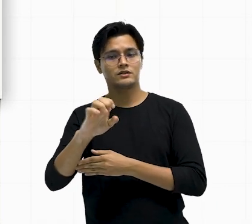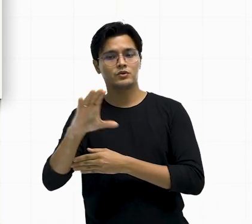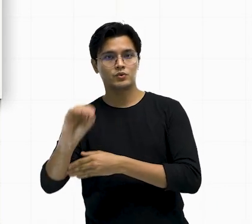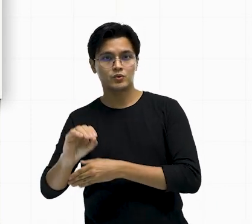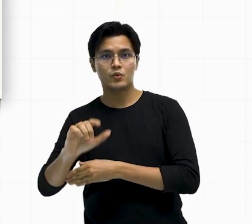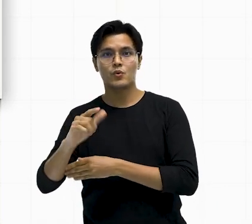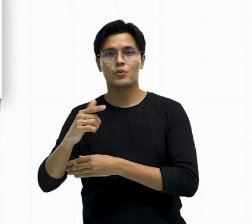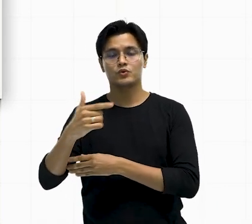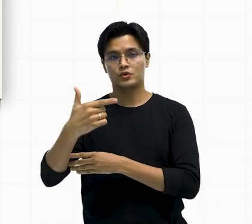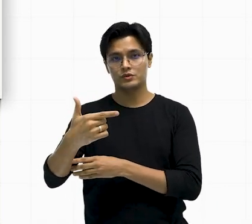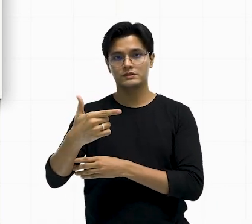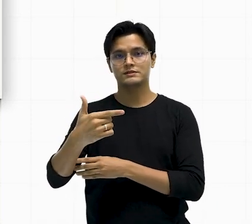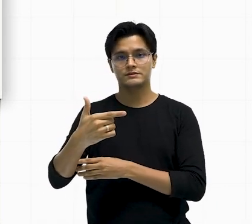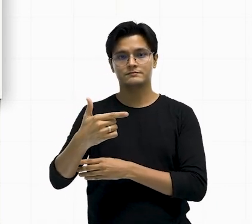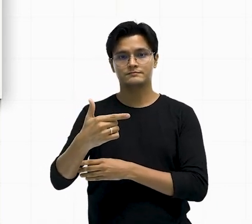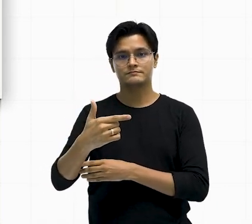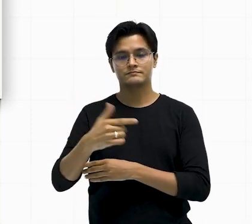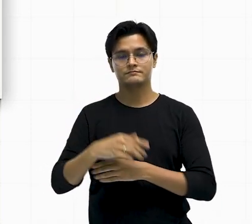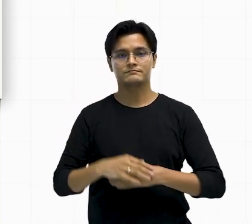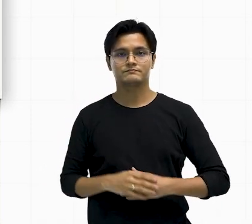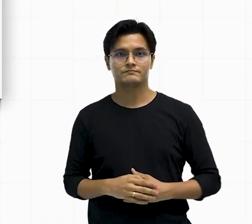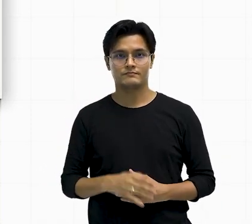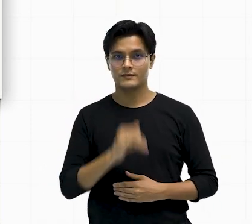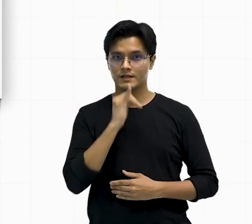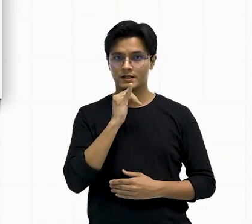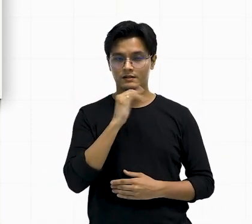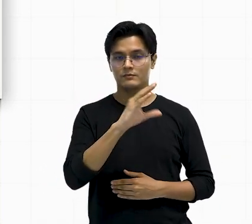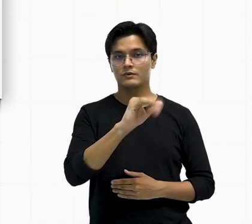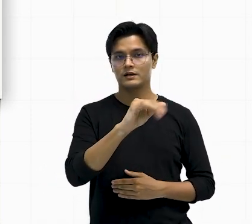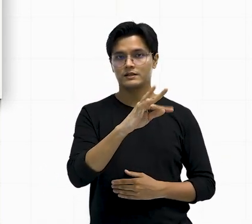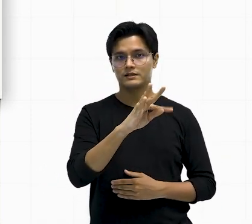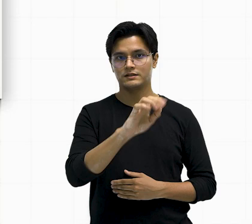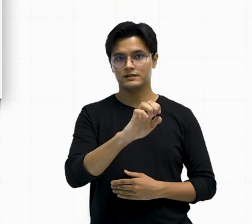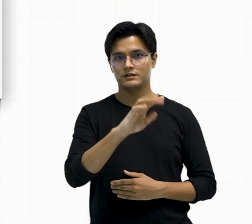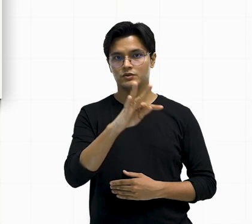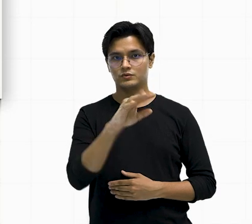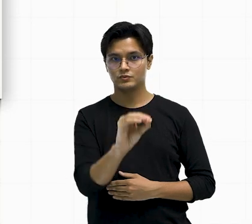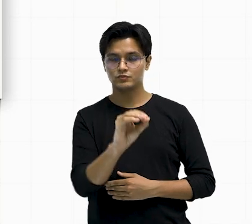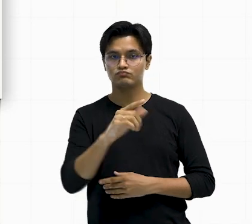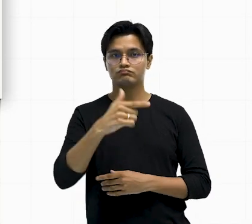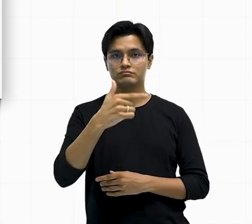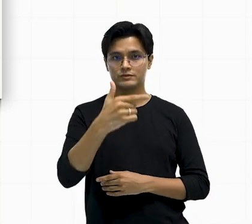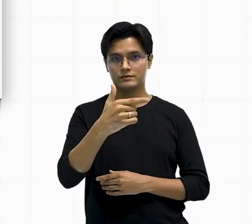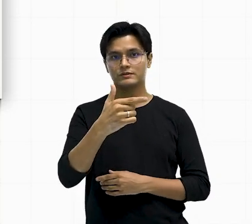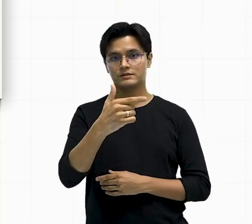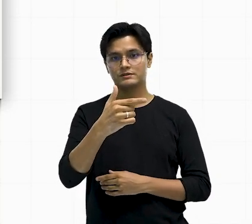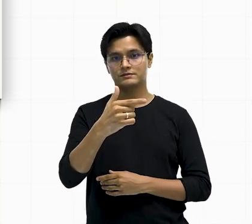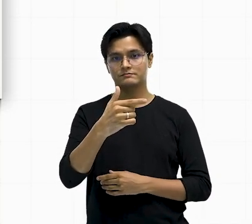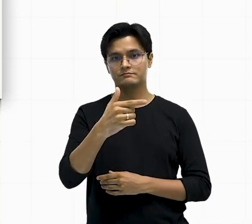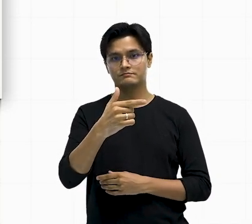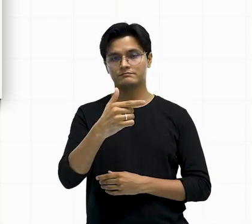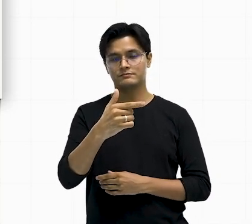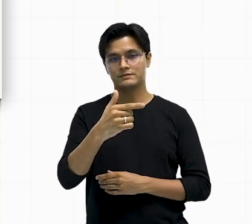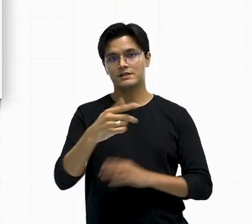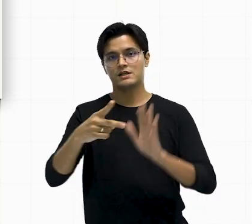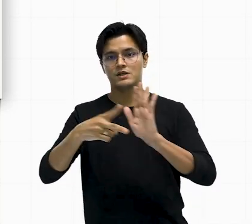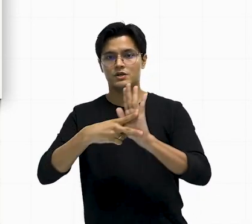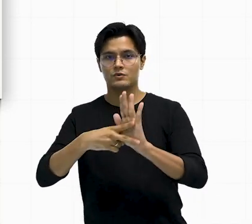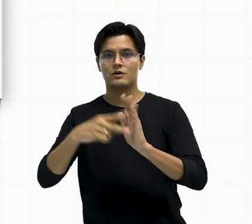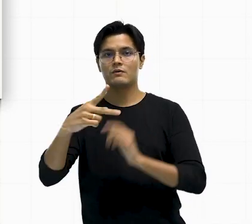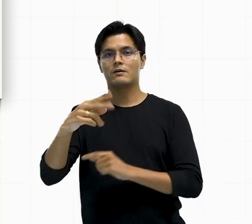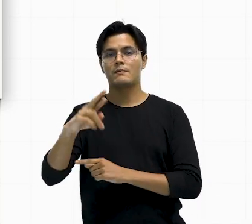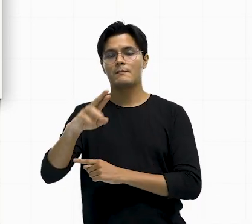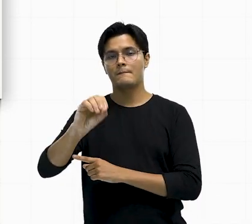o mesmo. Você pega o cateto 2, por exemplo, tá? Ele é igual a projeção